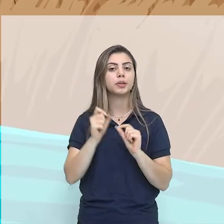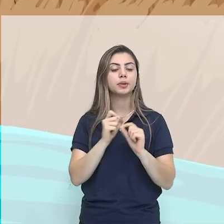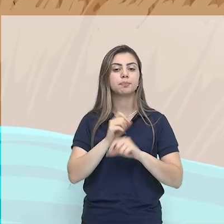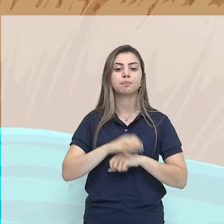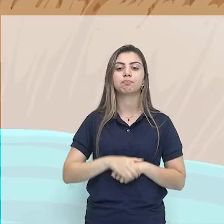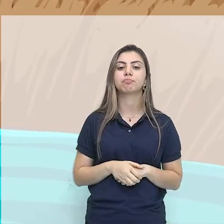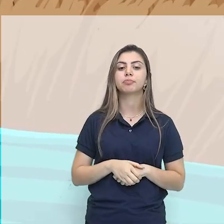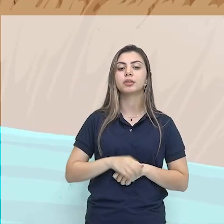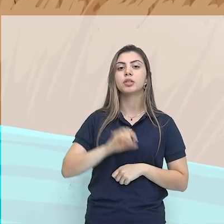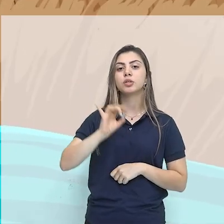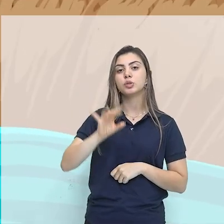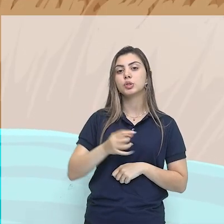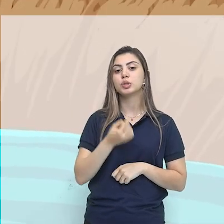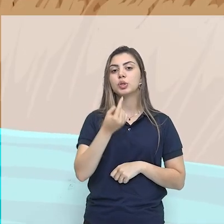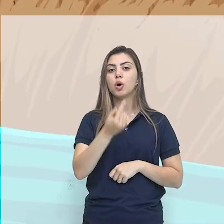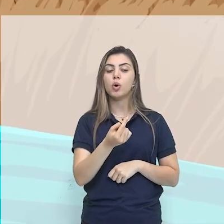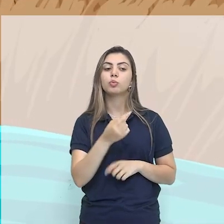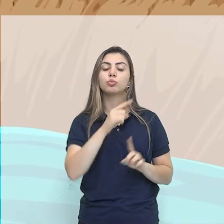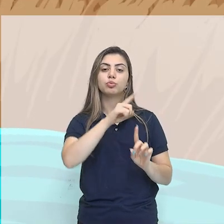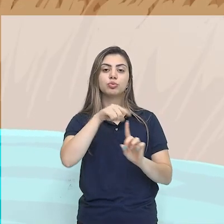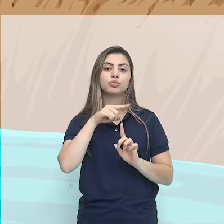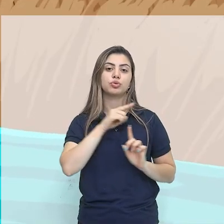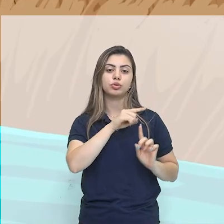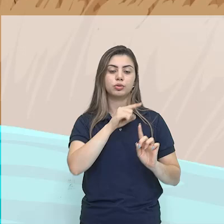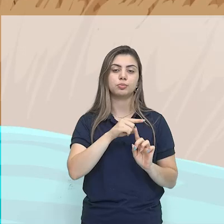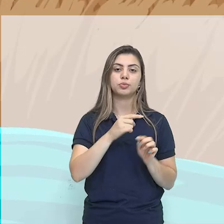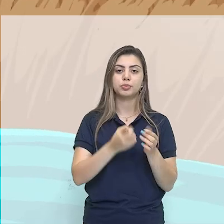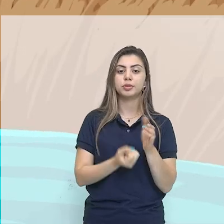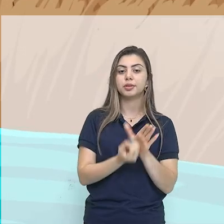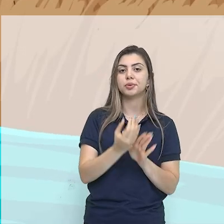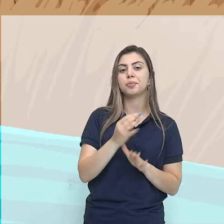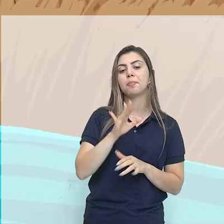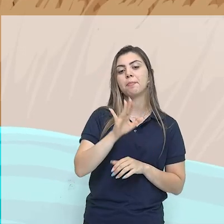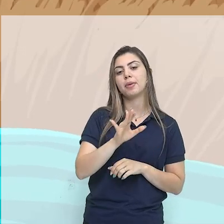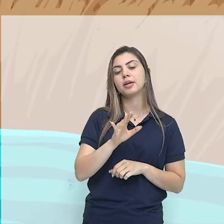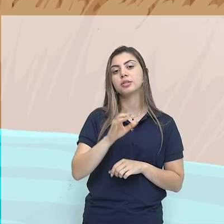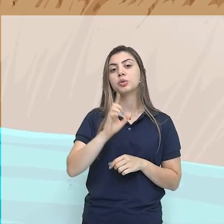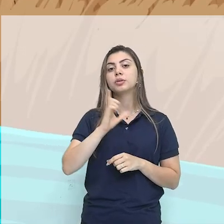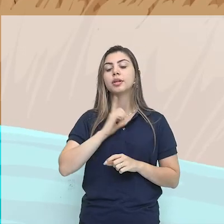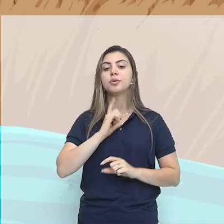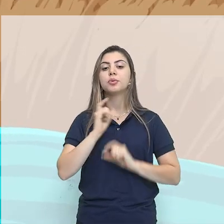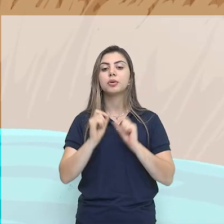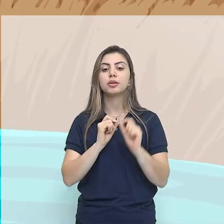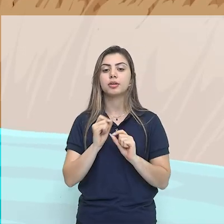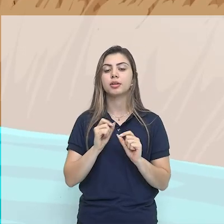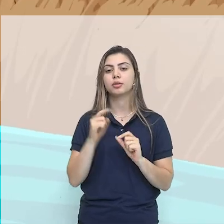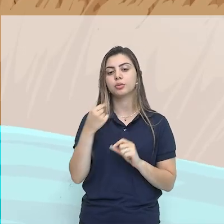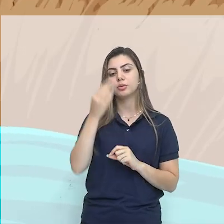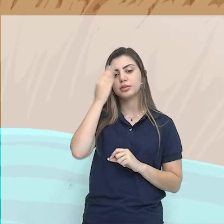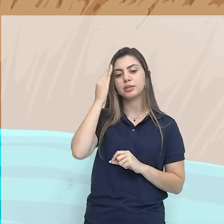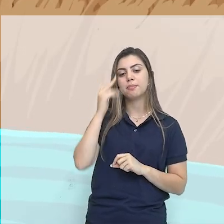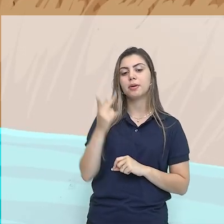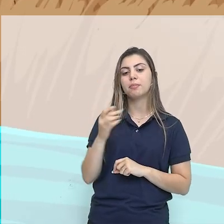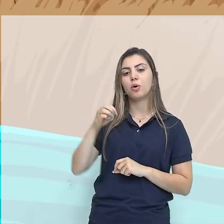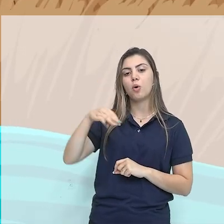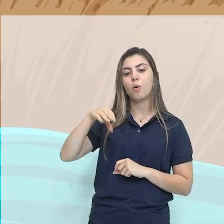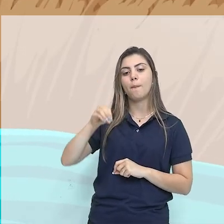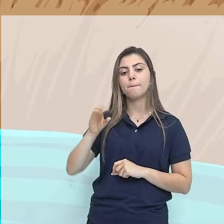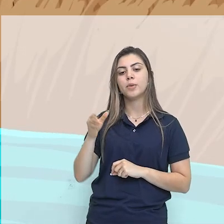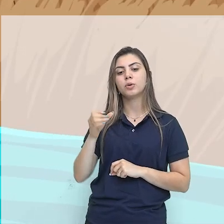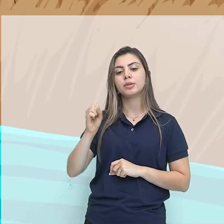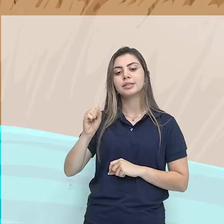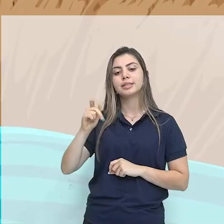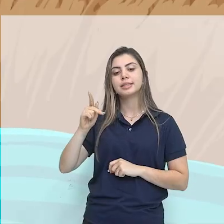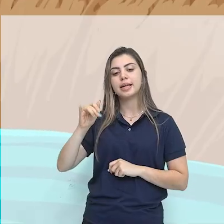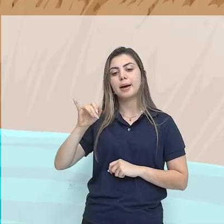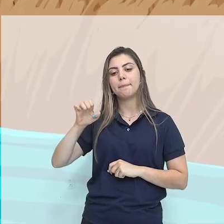sapiens, eles eram uma única espécie. Mas o importante disso, tá, é que o gênero Homo sapiens sapiens é a espécie